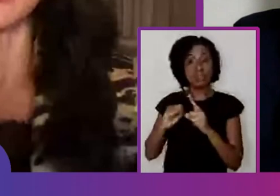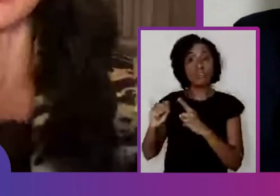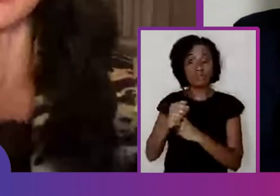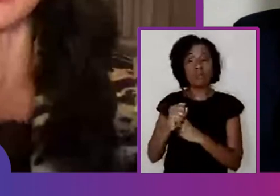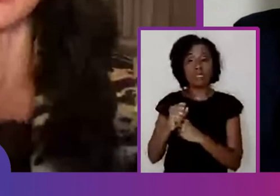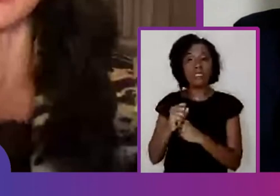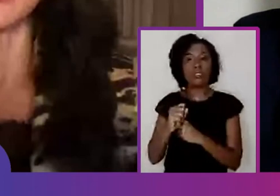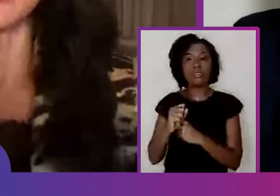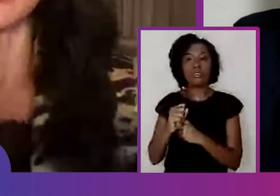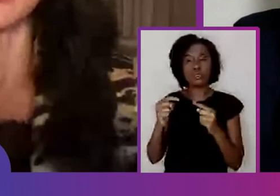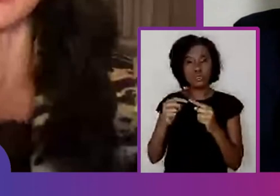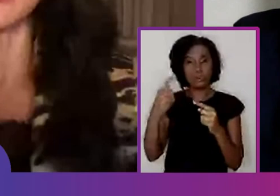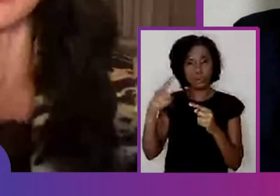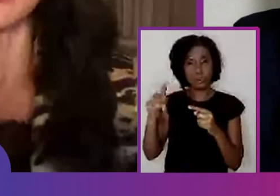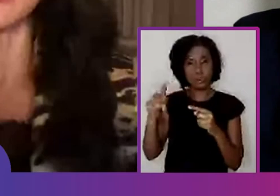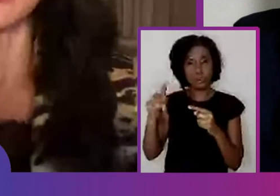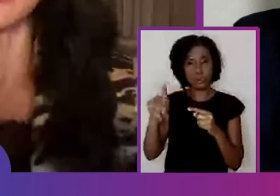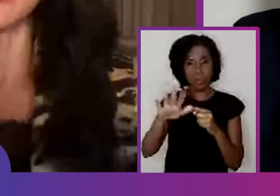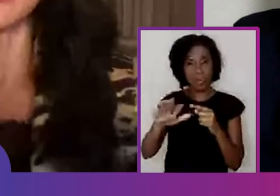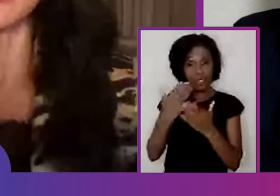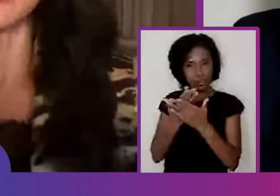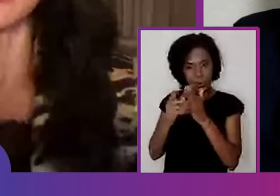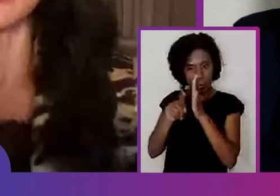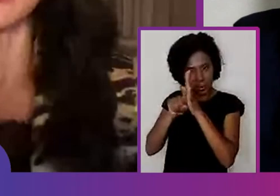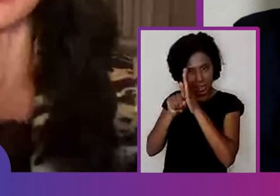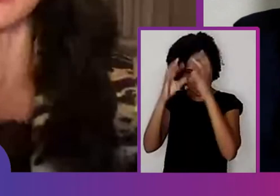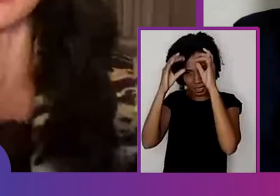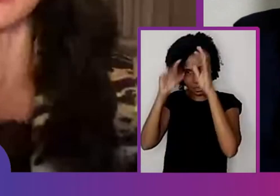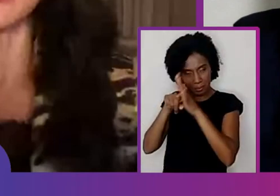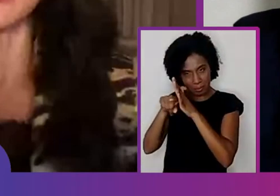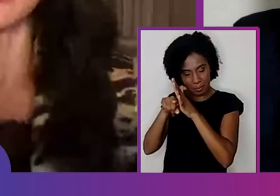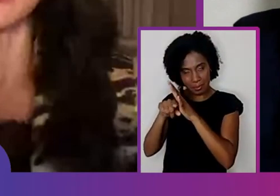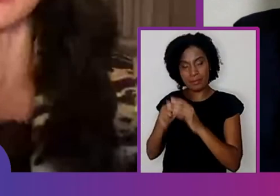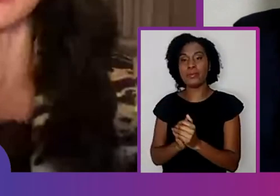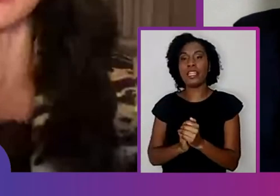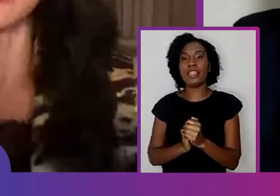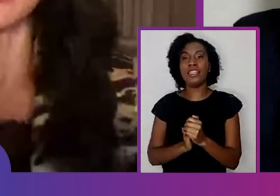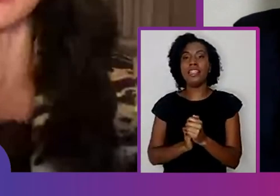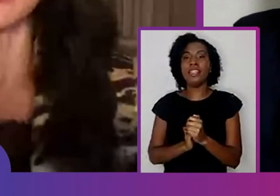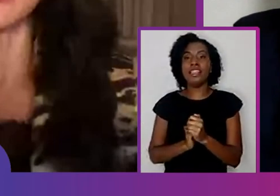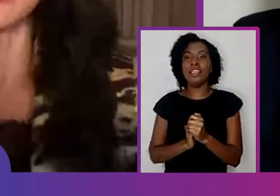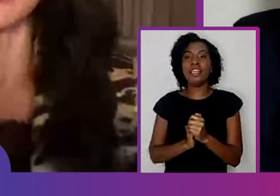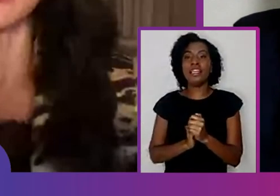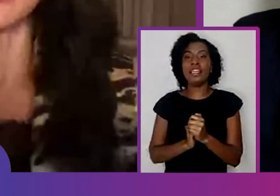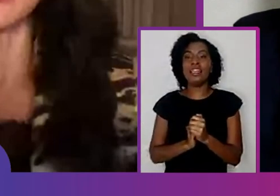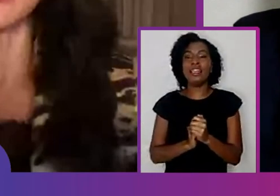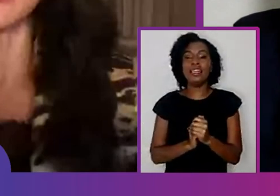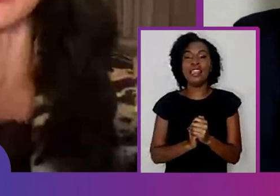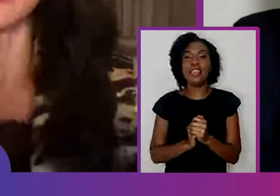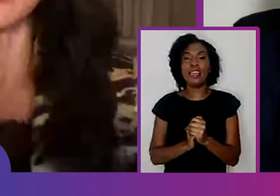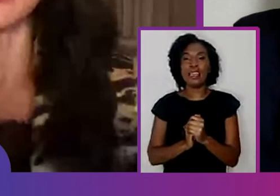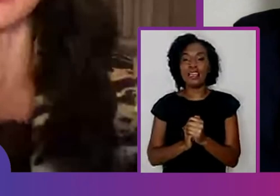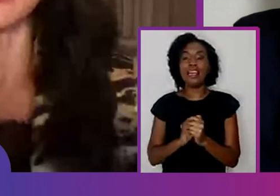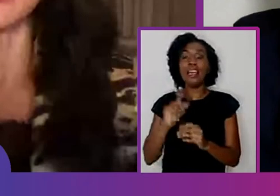de estudo, que eu acho que a gente pode trazer para essa discussão, que é a excessiva polarização da sociedade.